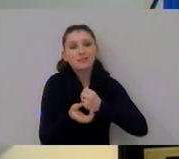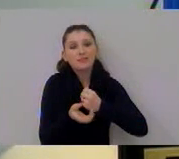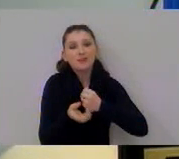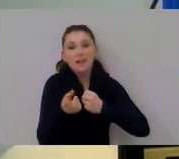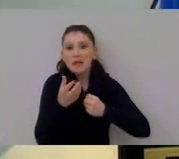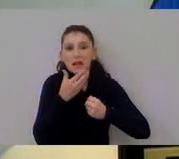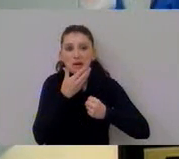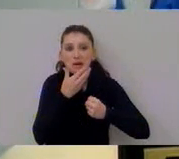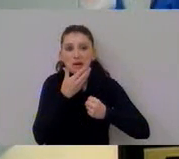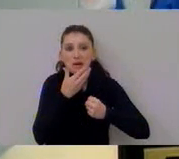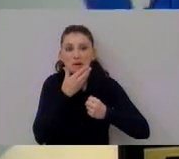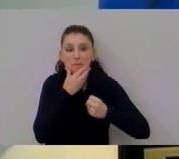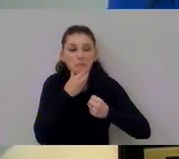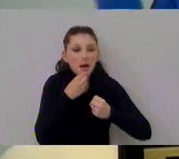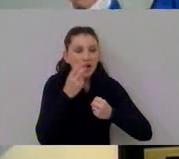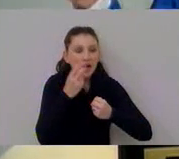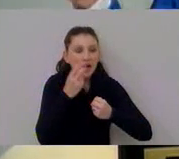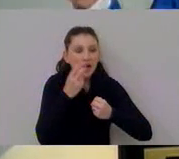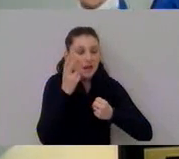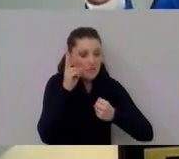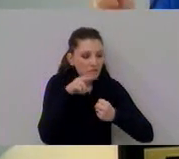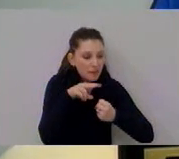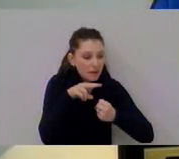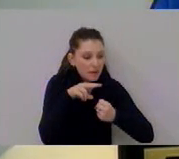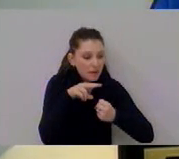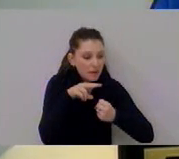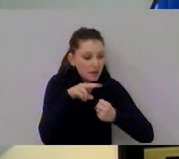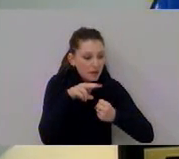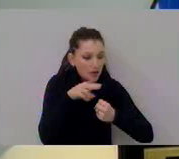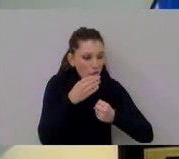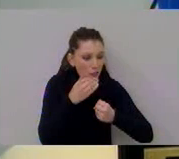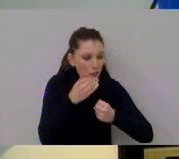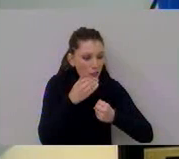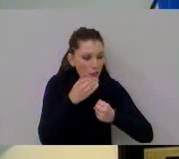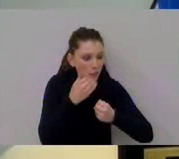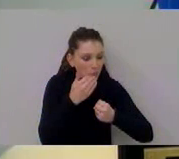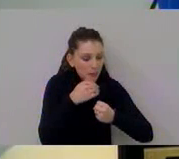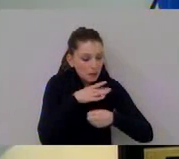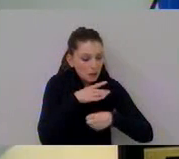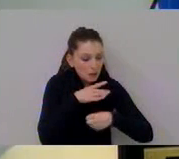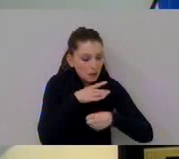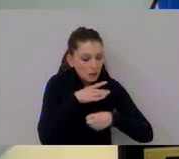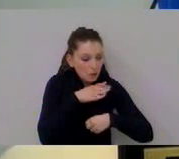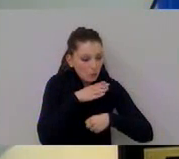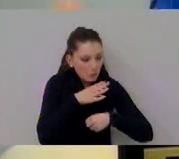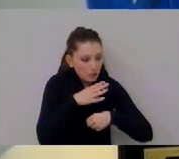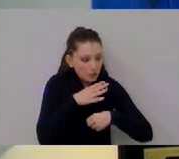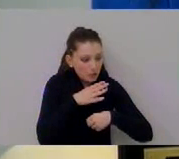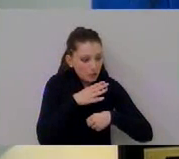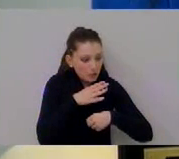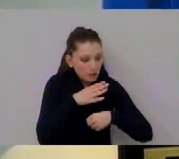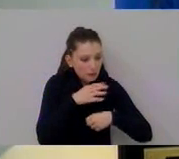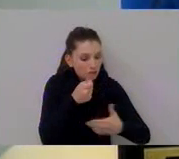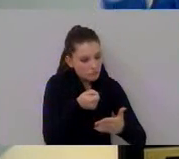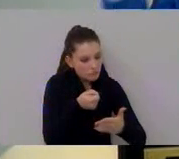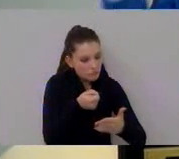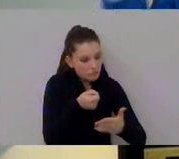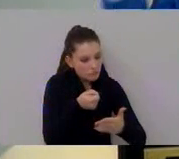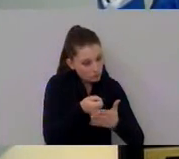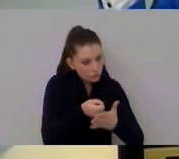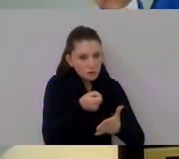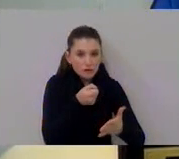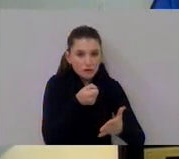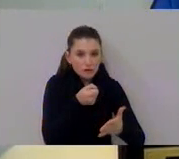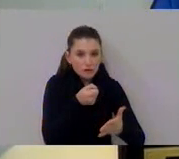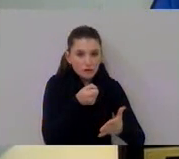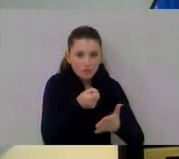não está boa e vai na escola e exige a merenda de qualidade. É o